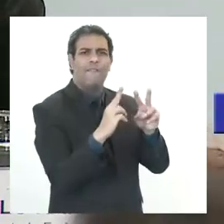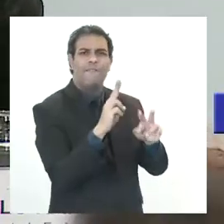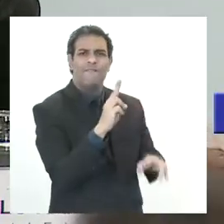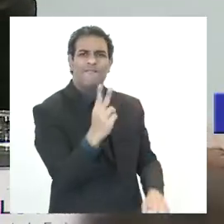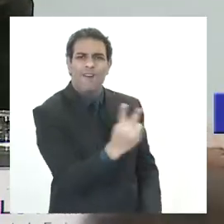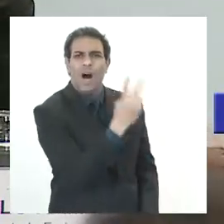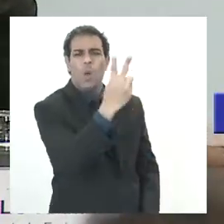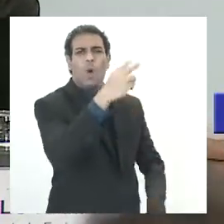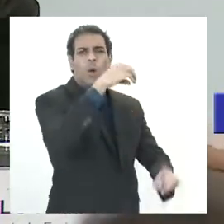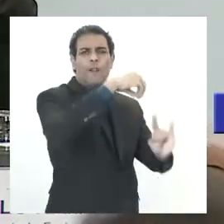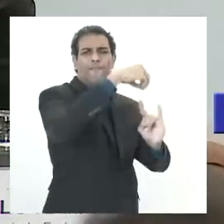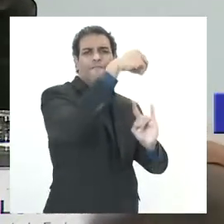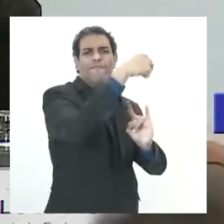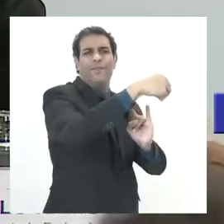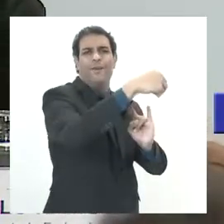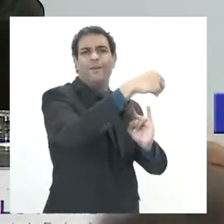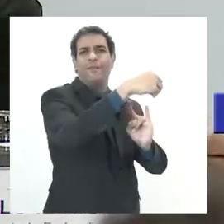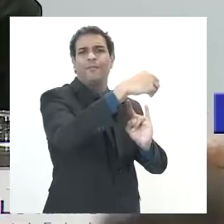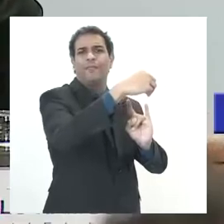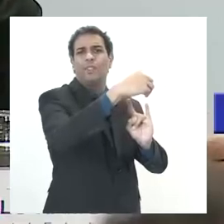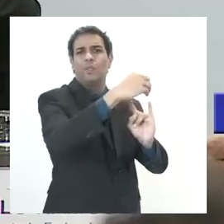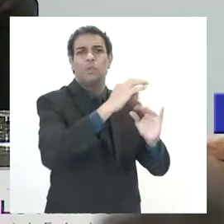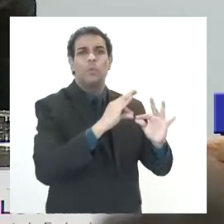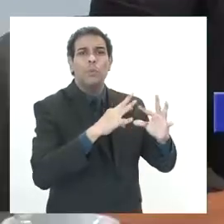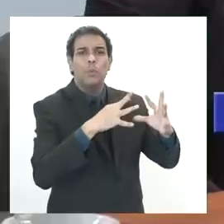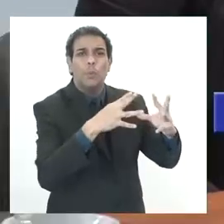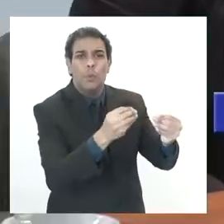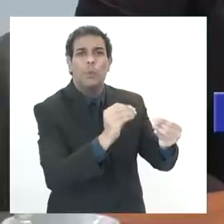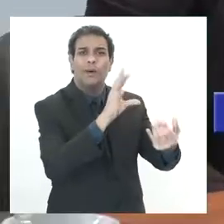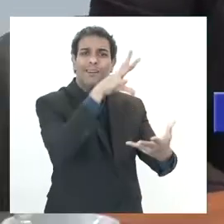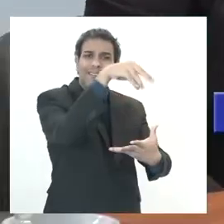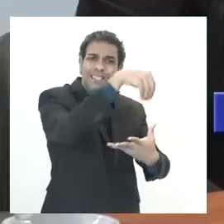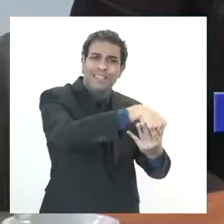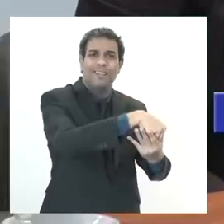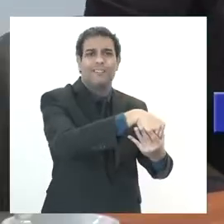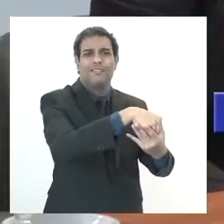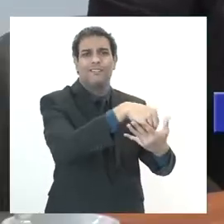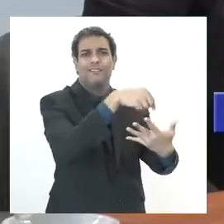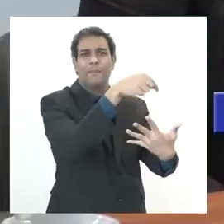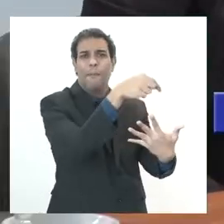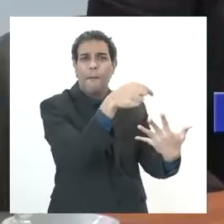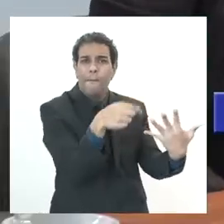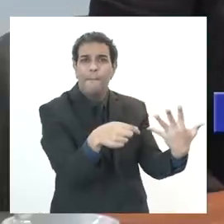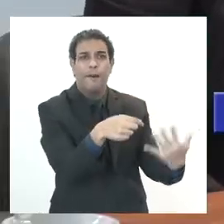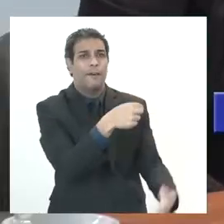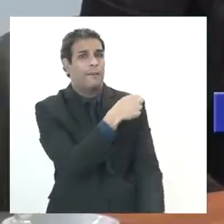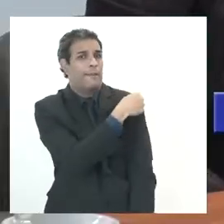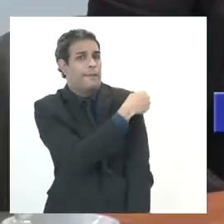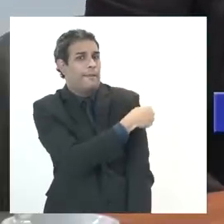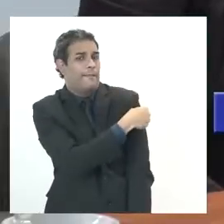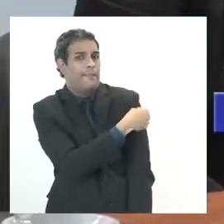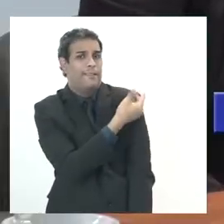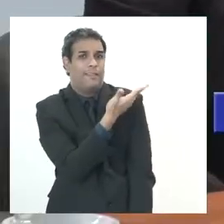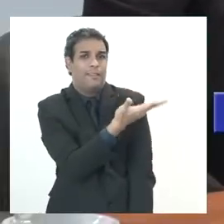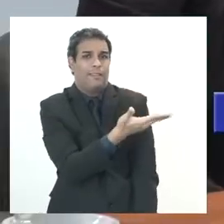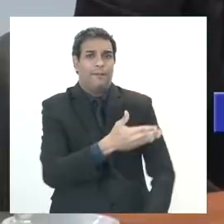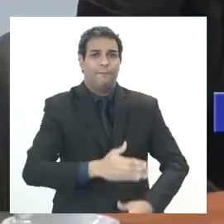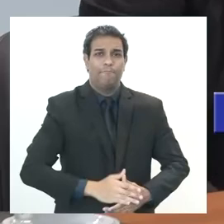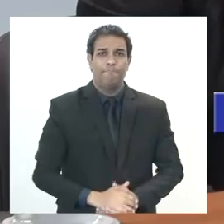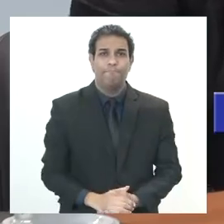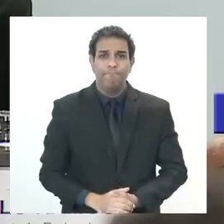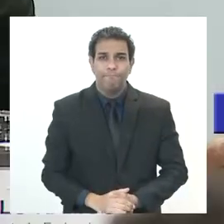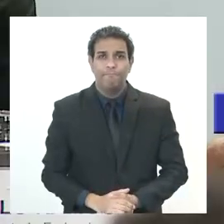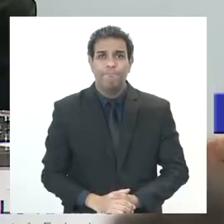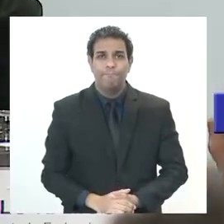da Ah e tudo aquilo que produzem ou foi tudo que previne Oi e a questão da vacina é o